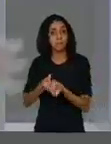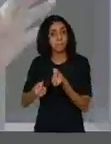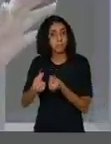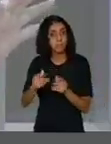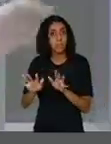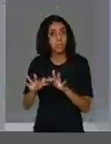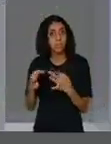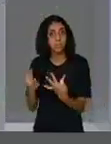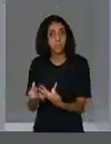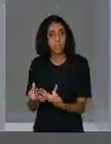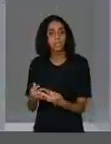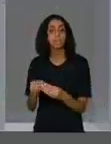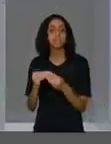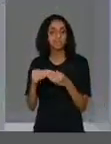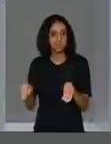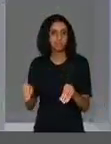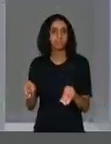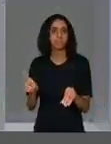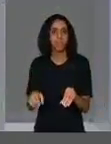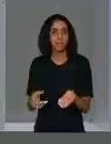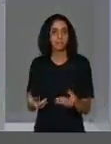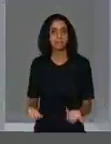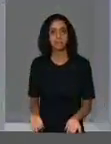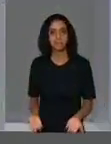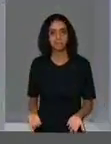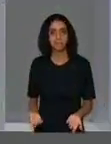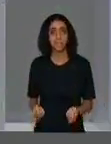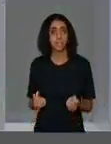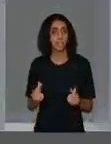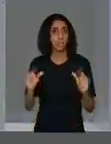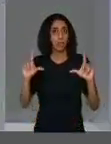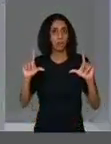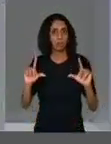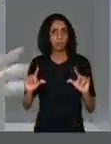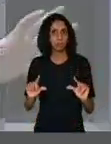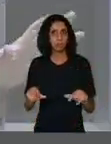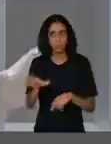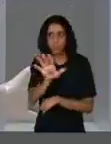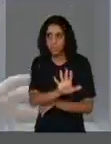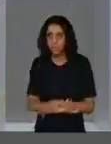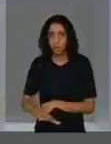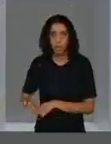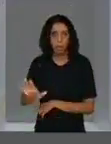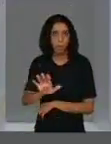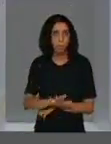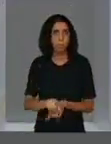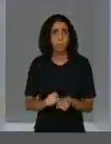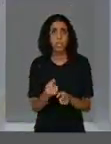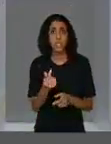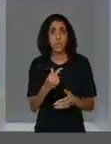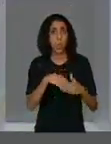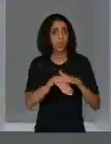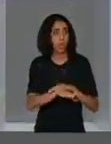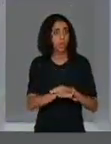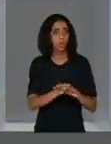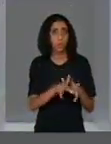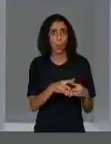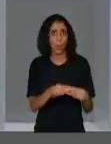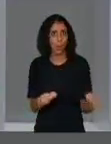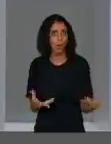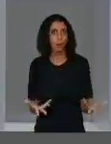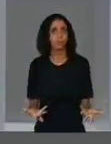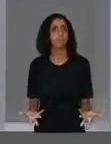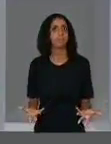estão destruídas. A descapitalização é geral. As poupanças foram consumidas. Os agricultores